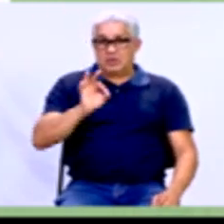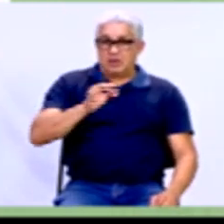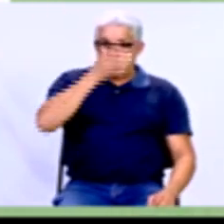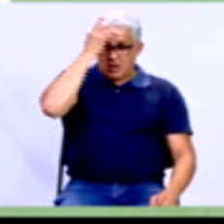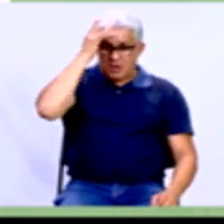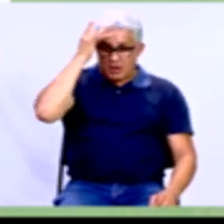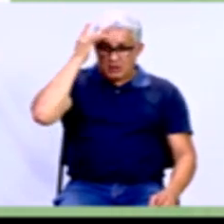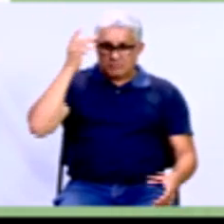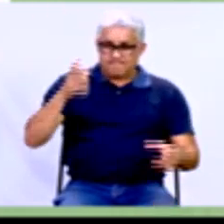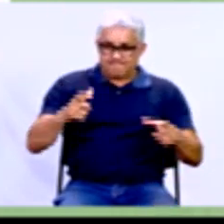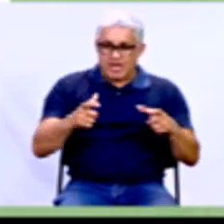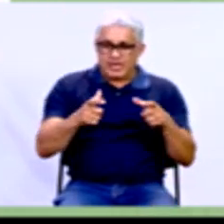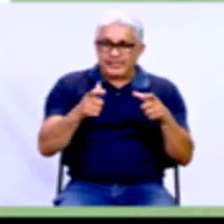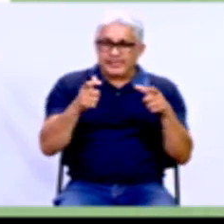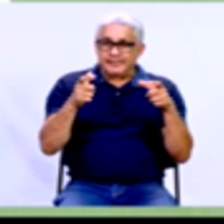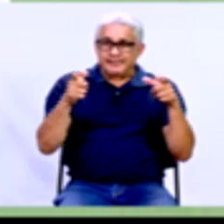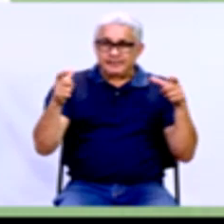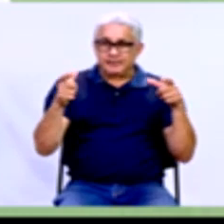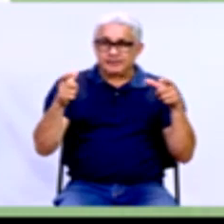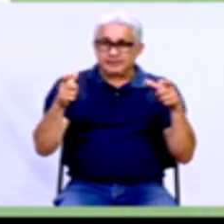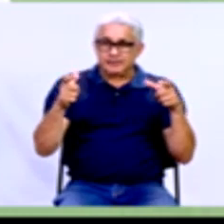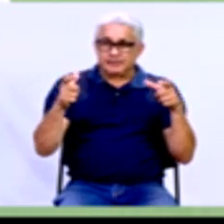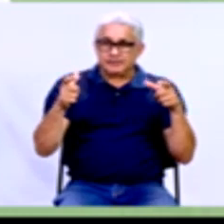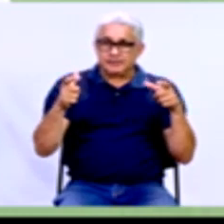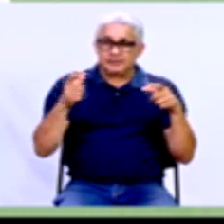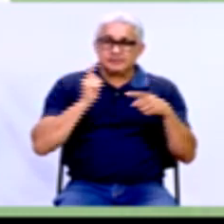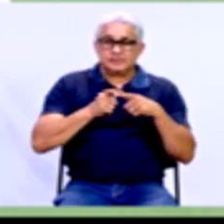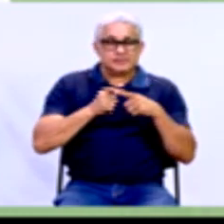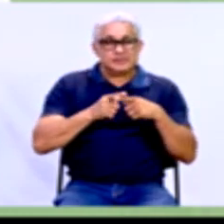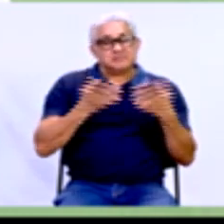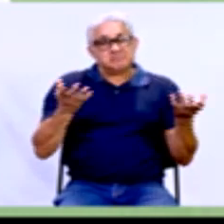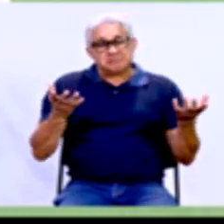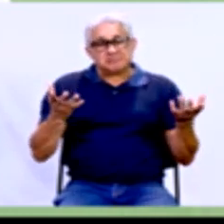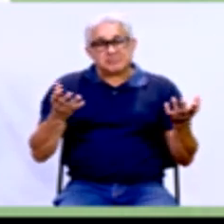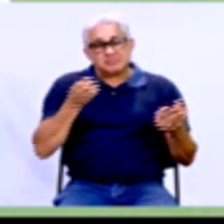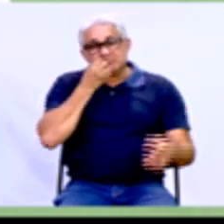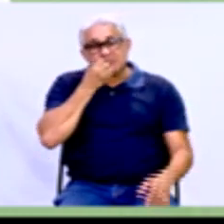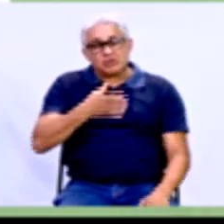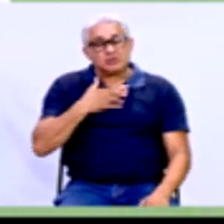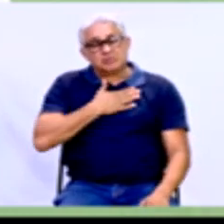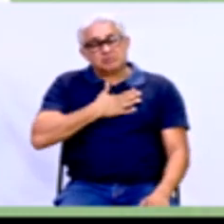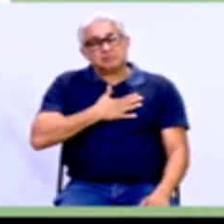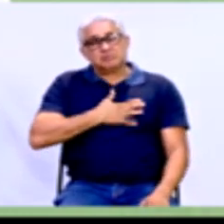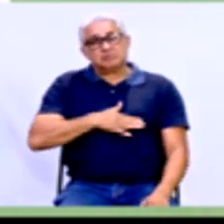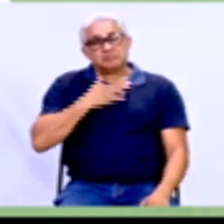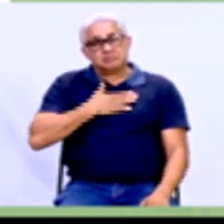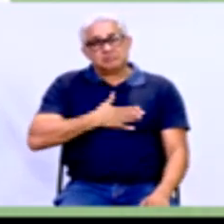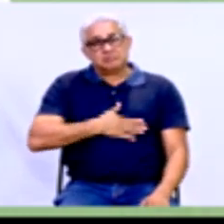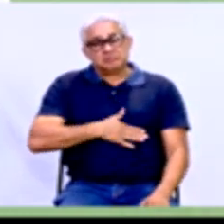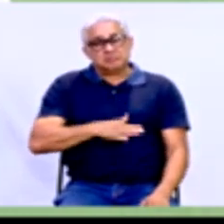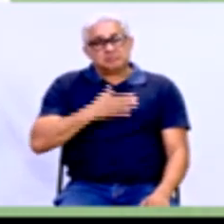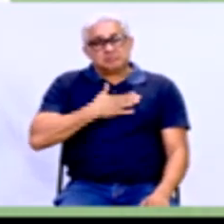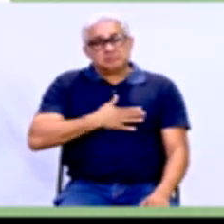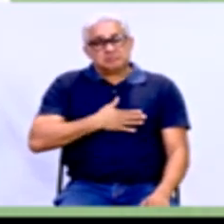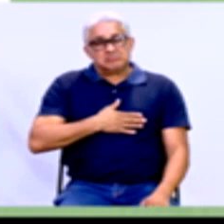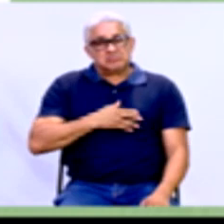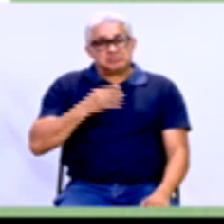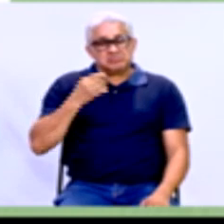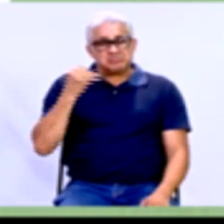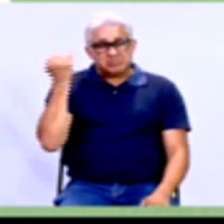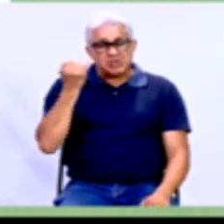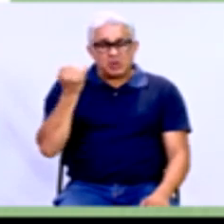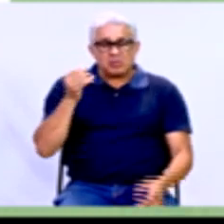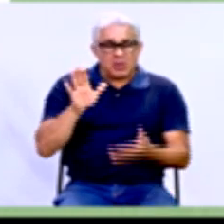é a importância do fator comodidade. Eles falam, no caso, tem os que falam que é nada importante, pouco